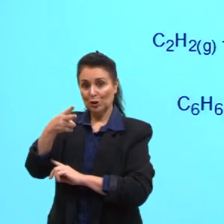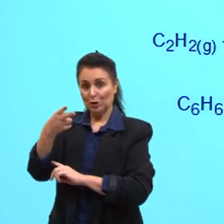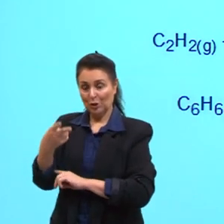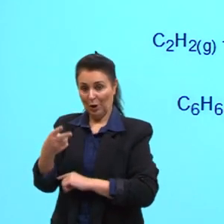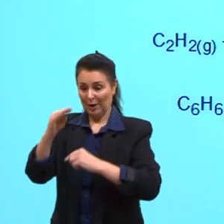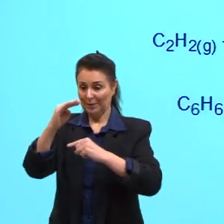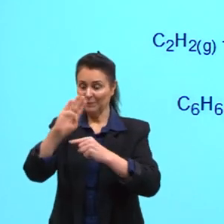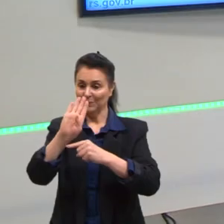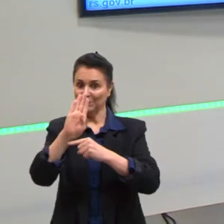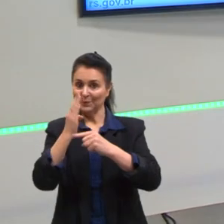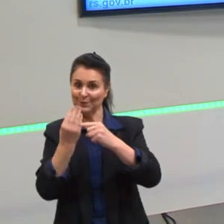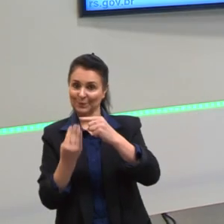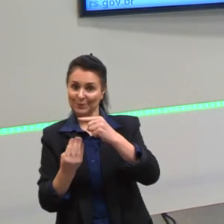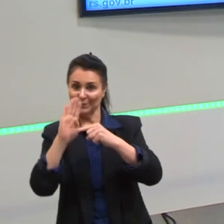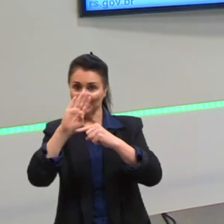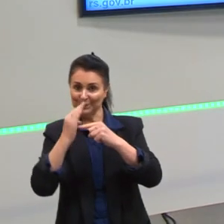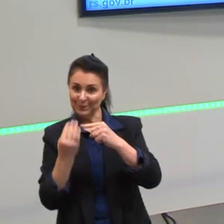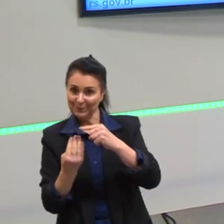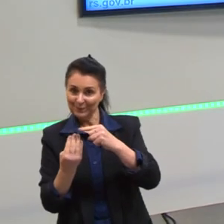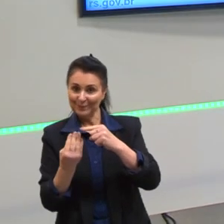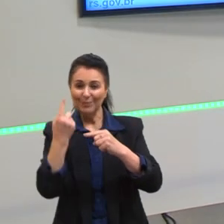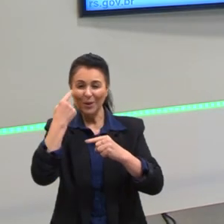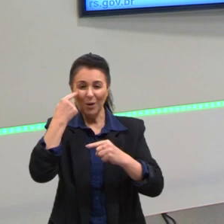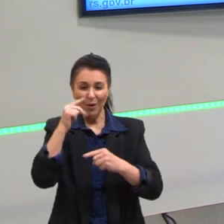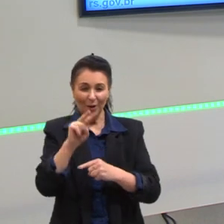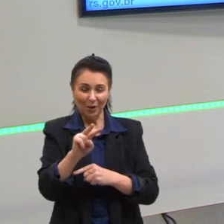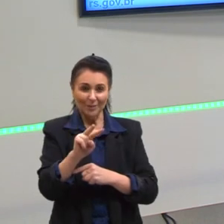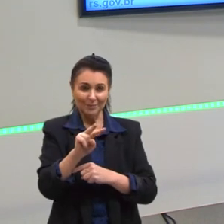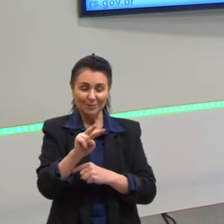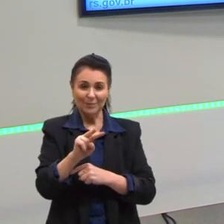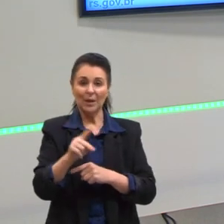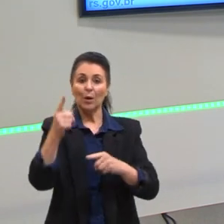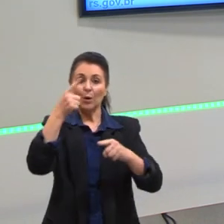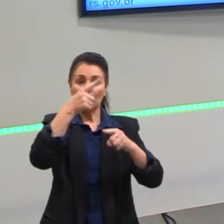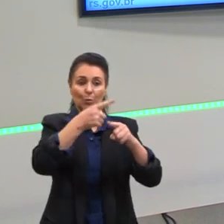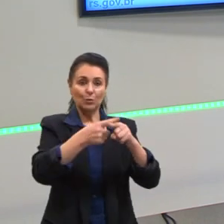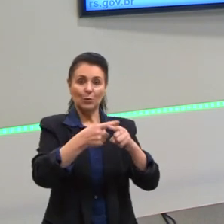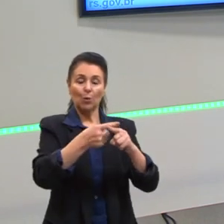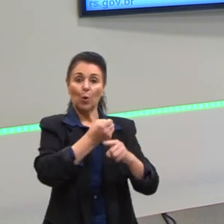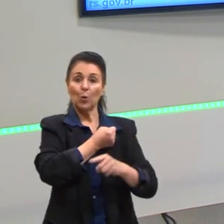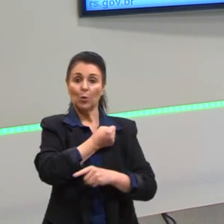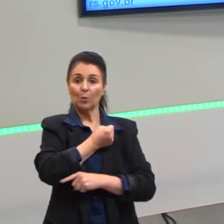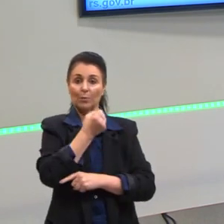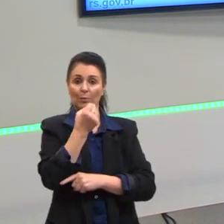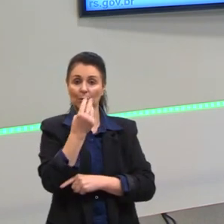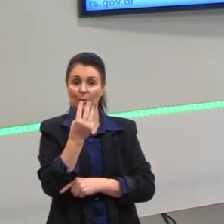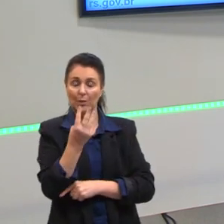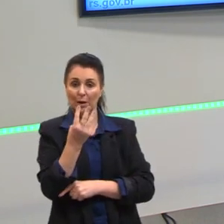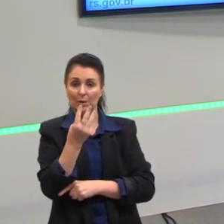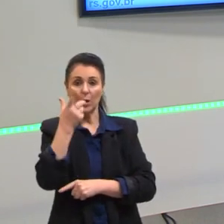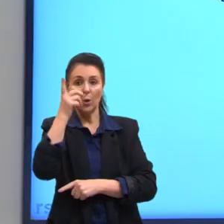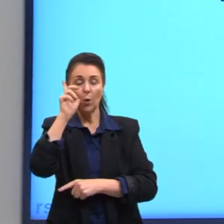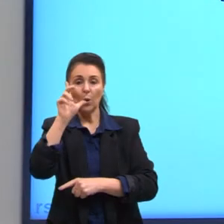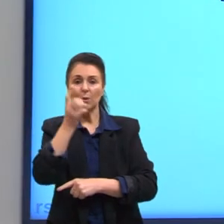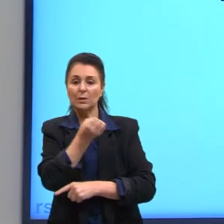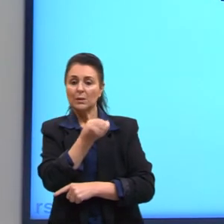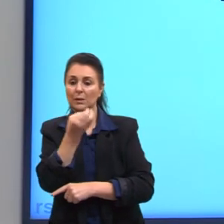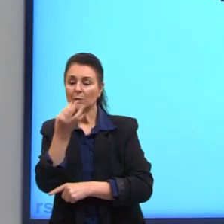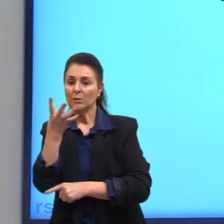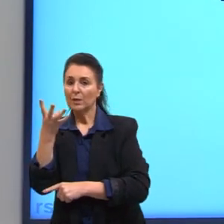e aqui vamos ver se eu consegui multipliquei por três obtive a quantidade de